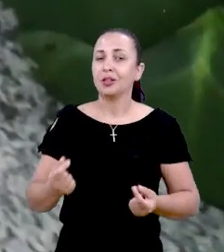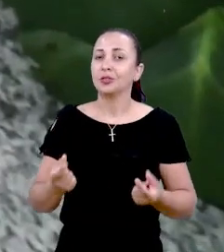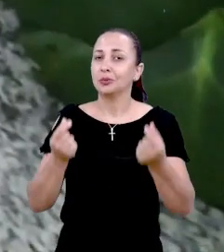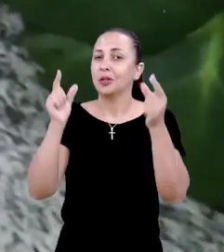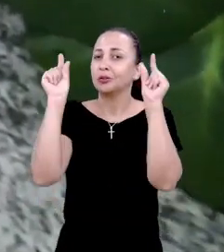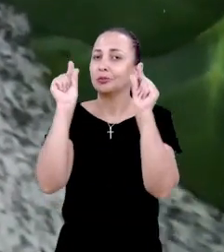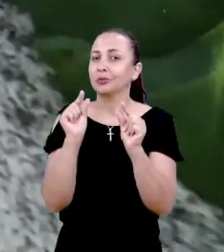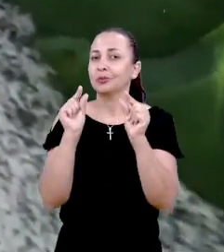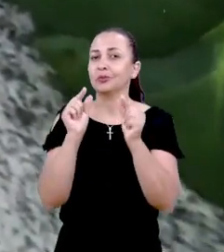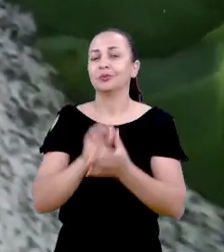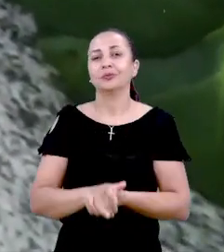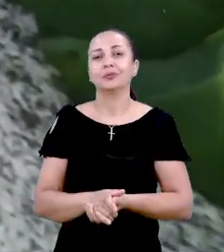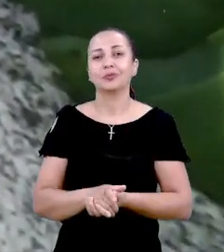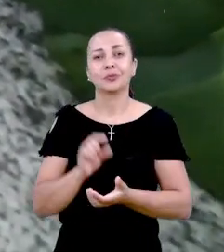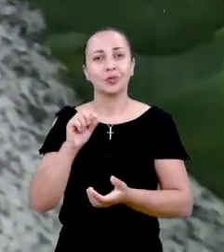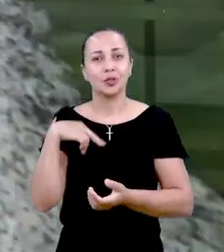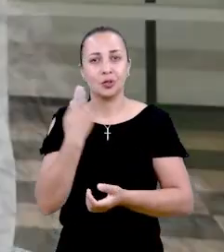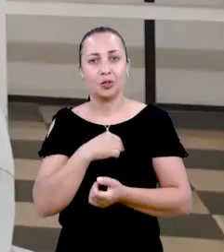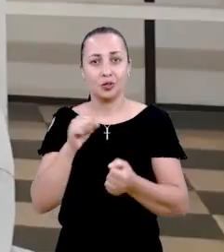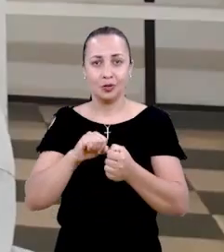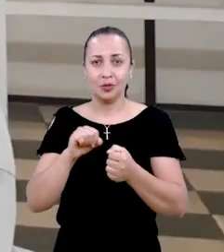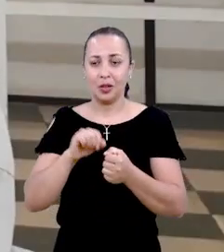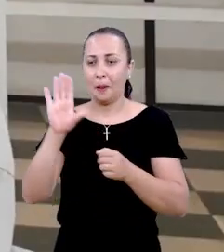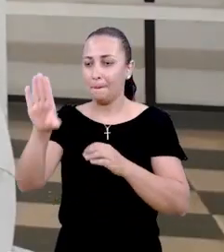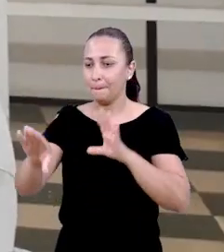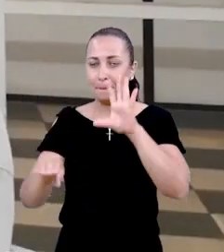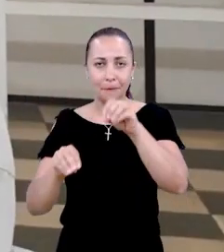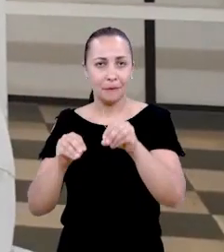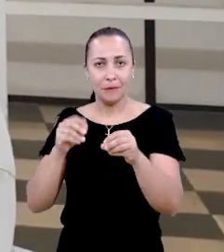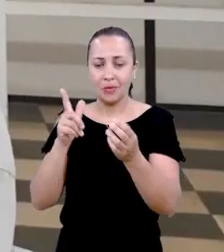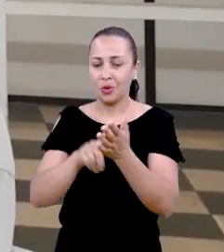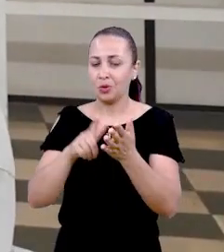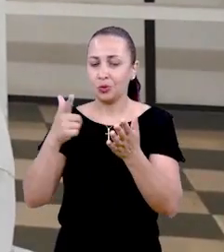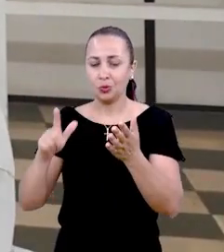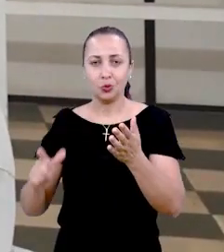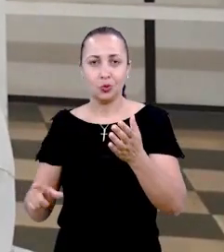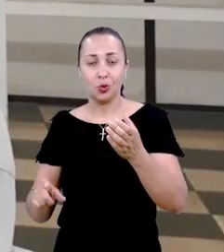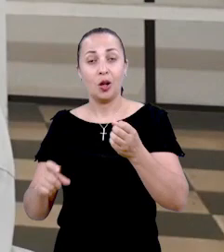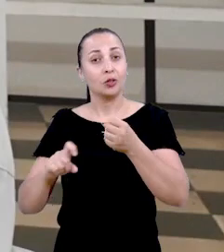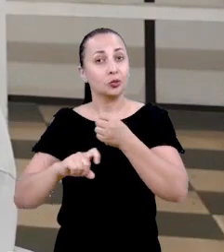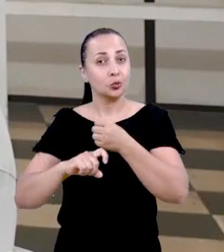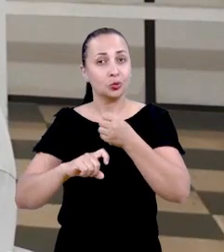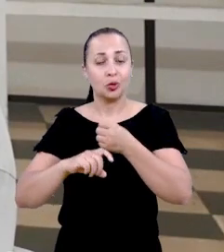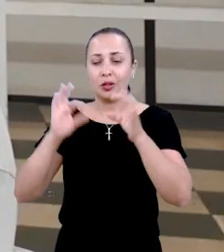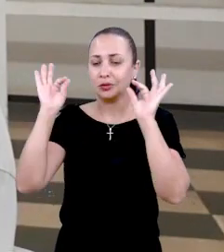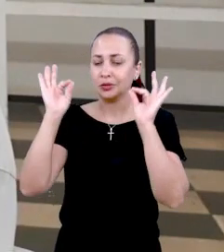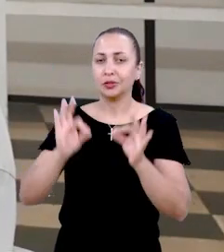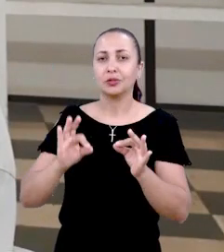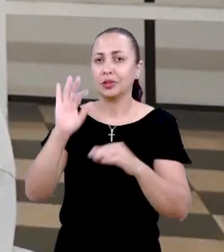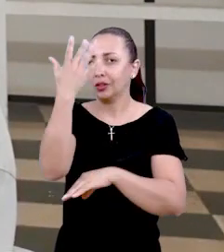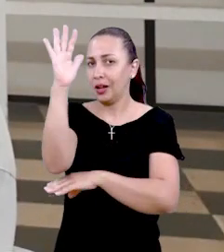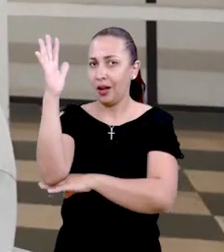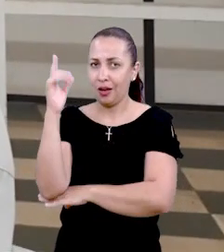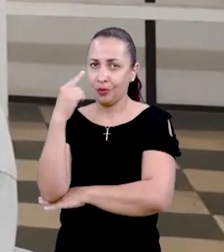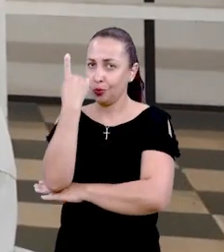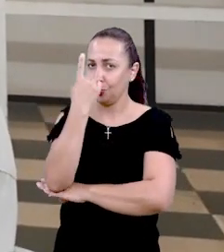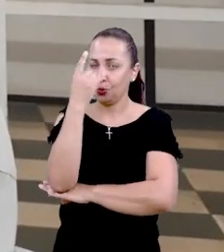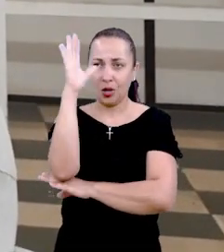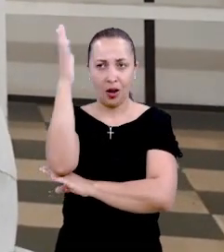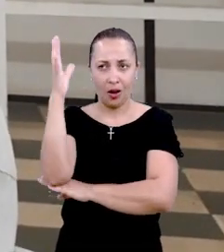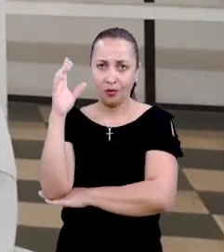baixo custo. O que a gente fez? A gente pegou as folhas, tá, de um cajueiro específico, então foi da mesma